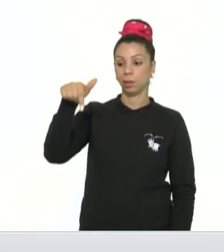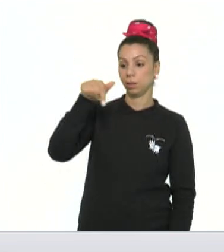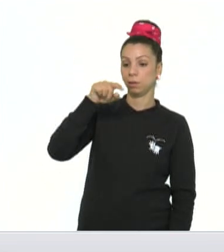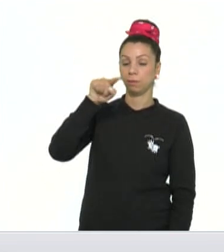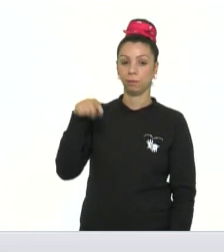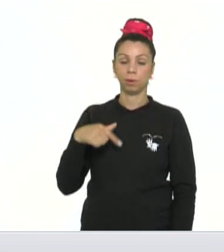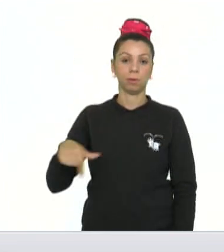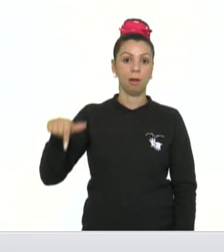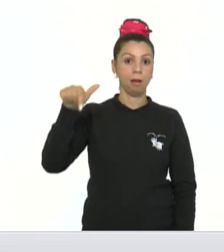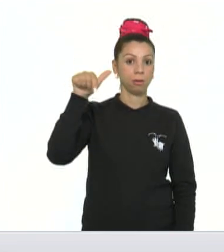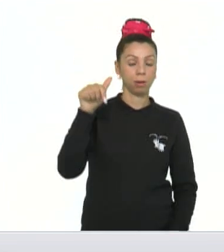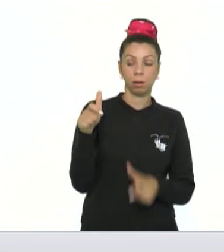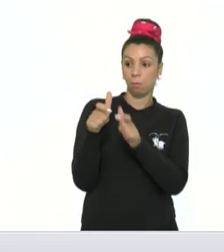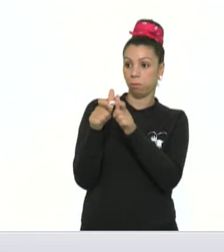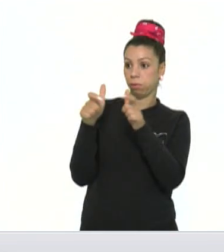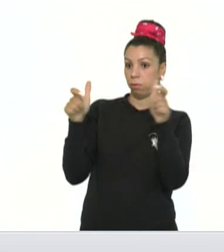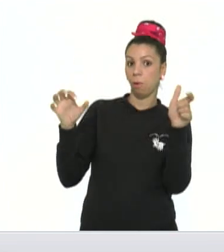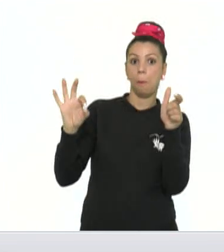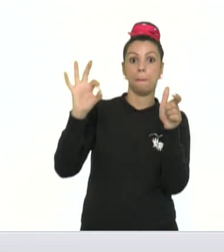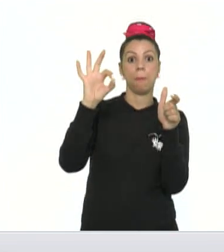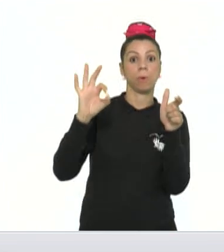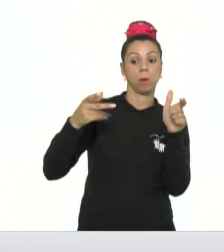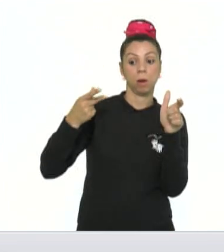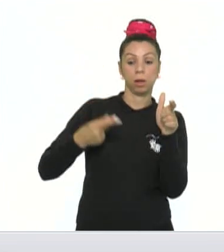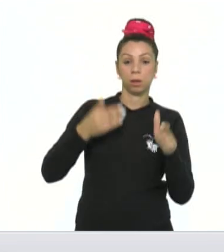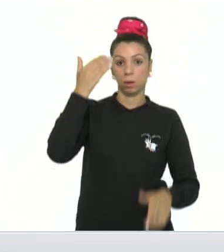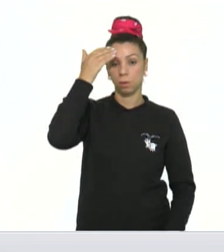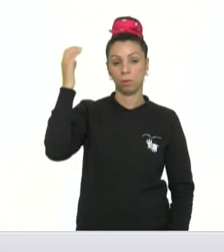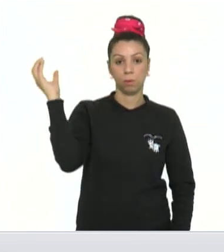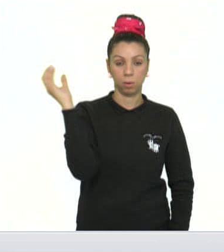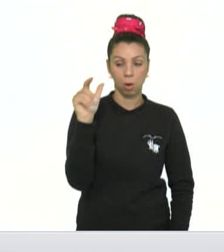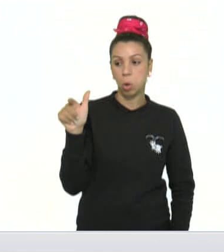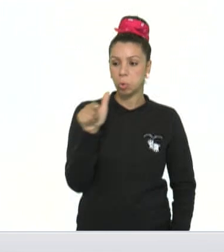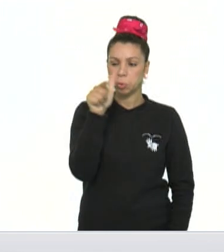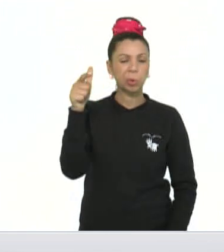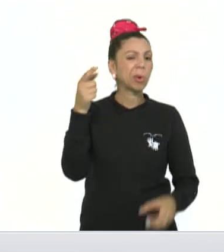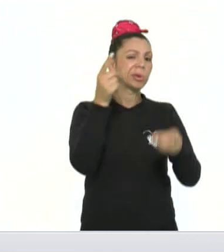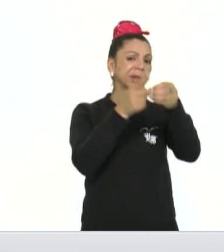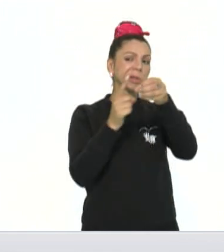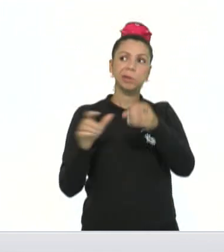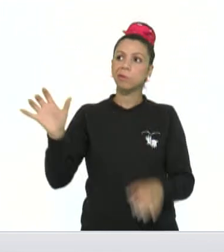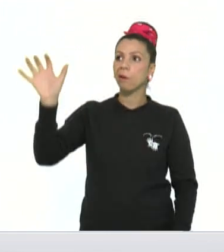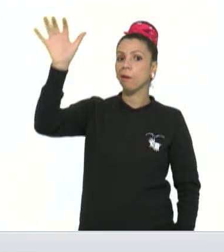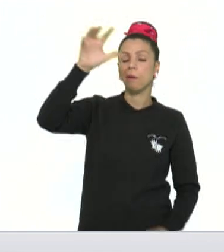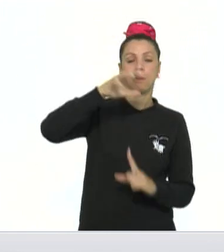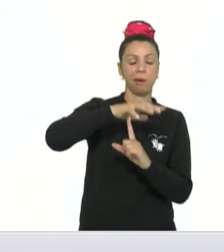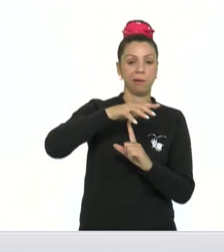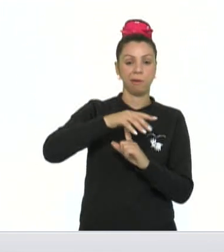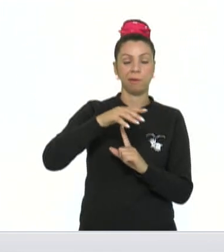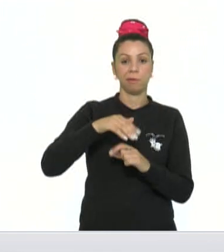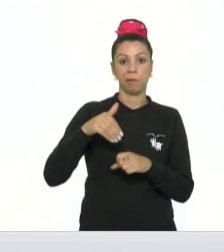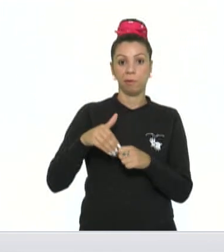37,7% em Curitiba. Nas outras cidades do Paraná, o aumento foi de